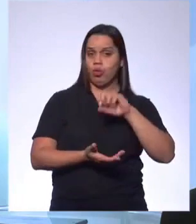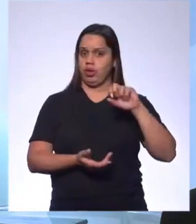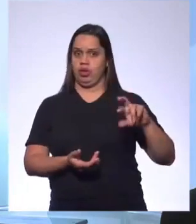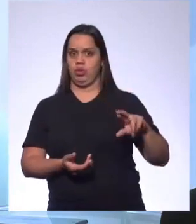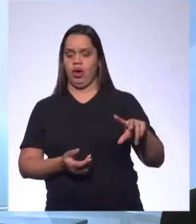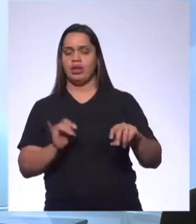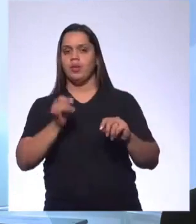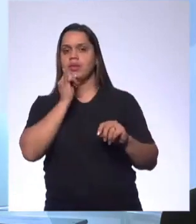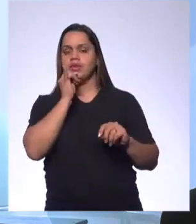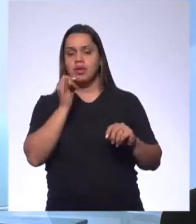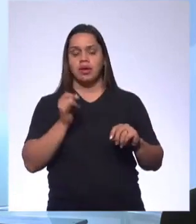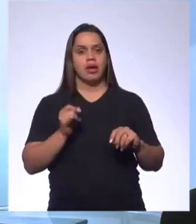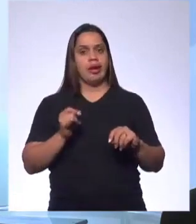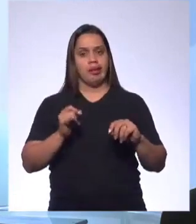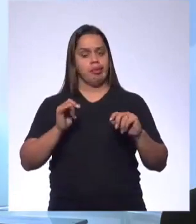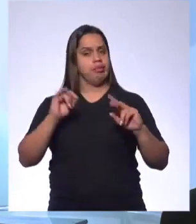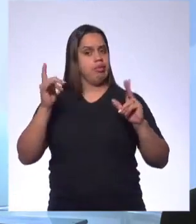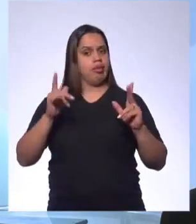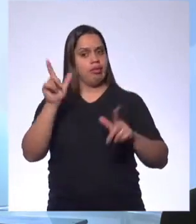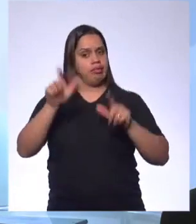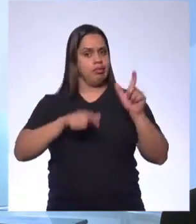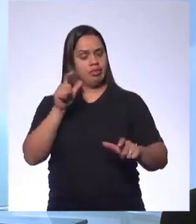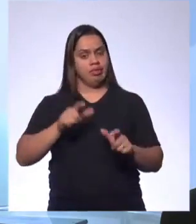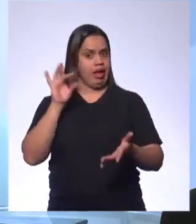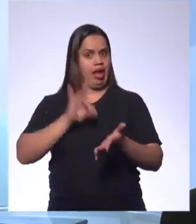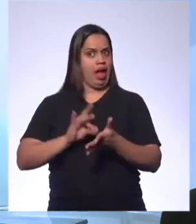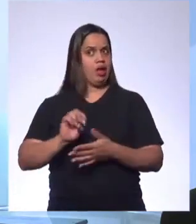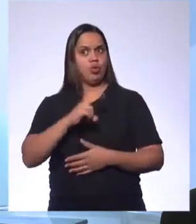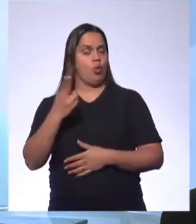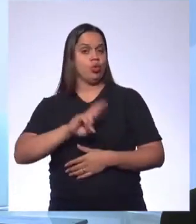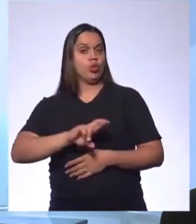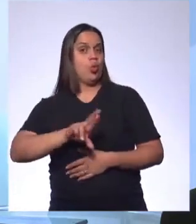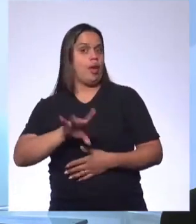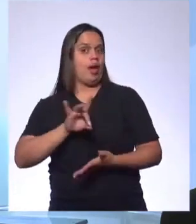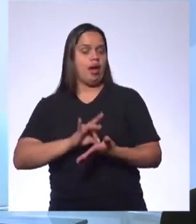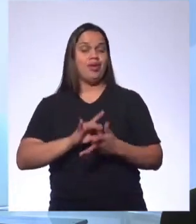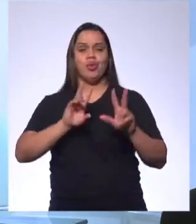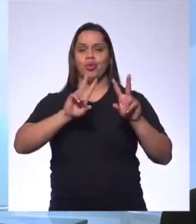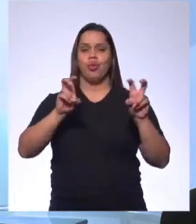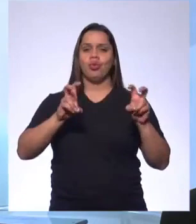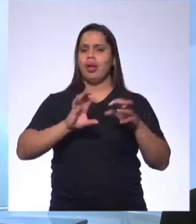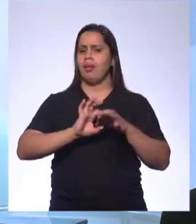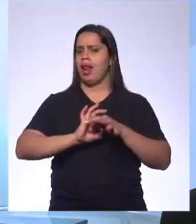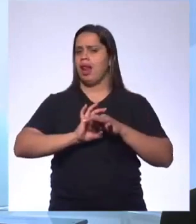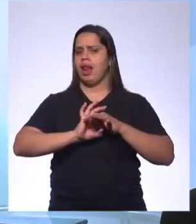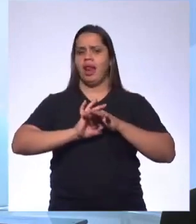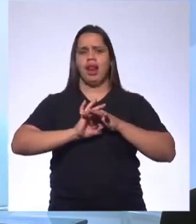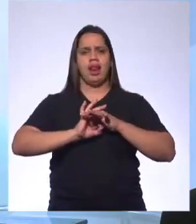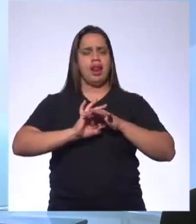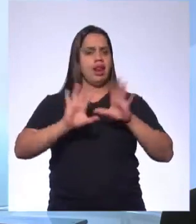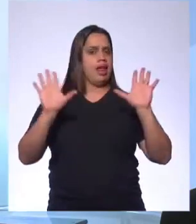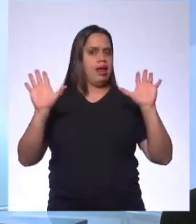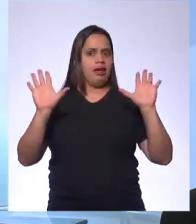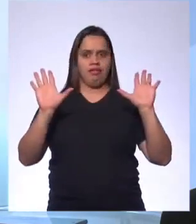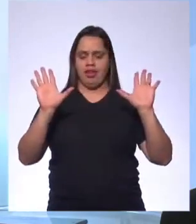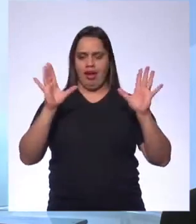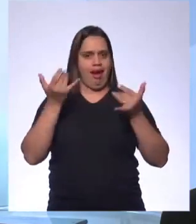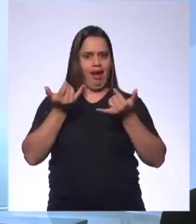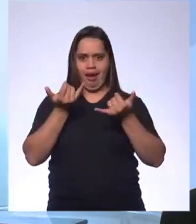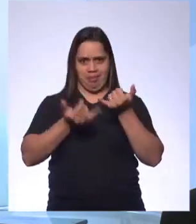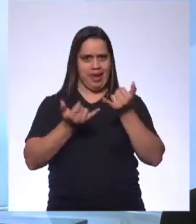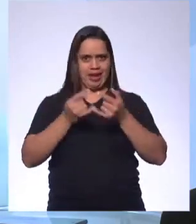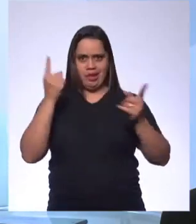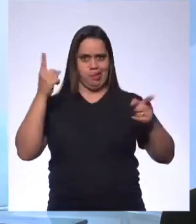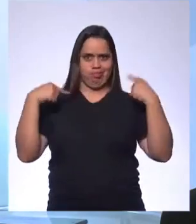com seres irreais, surreais, como queira, tá? E o tema, ele é muito livre, ele é muito solto, ele é muito doido, tá? O